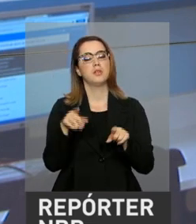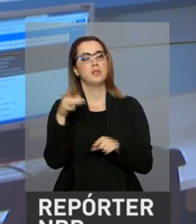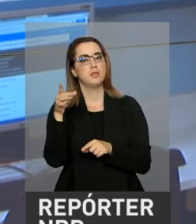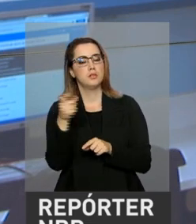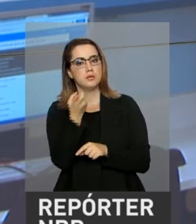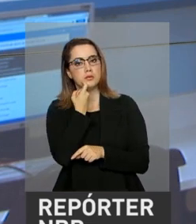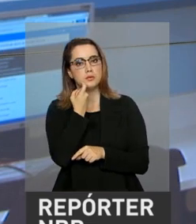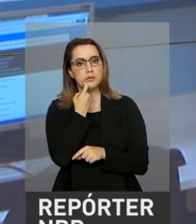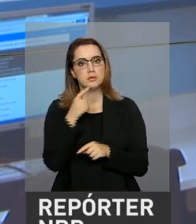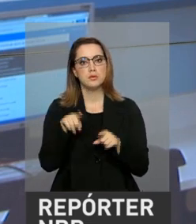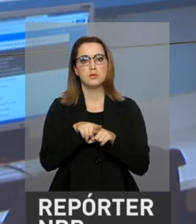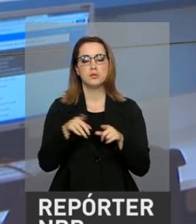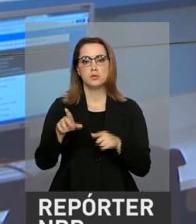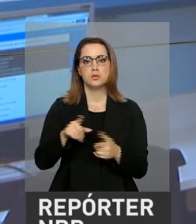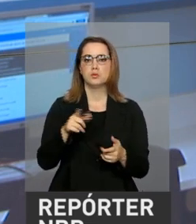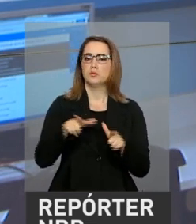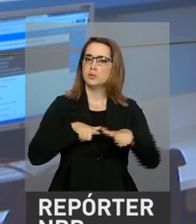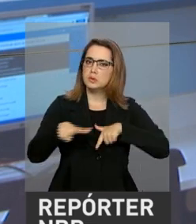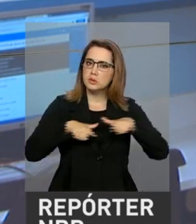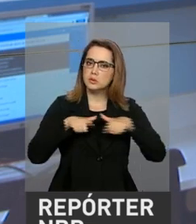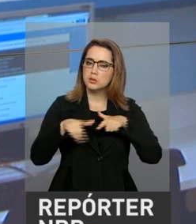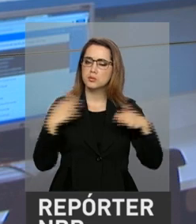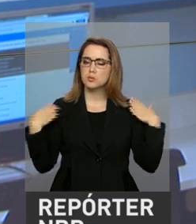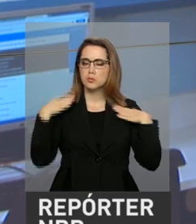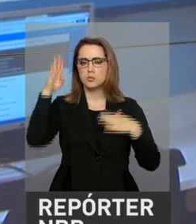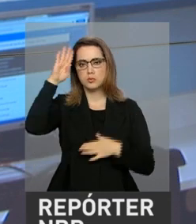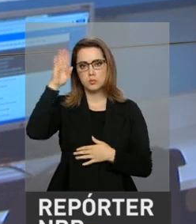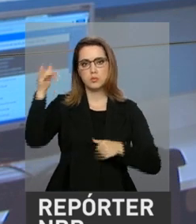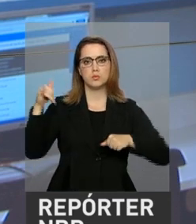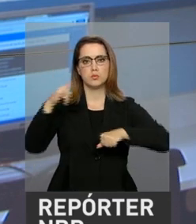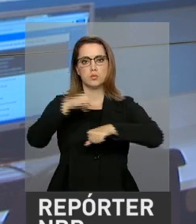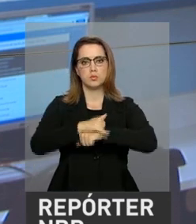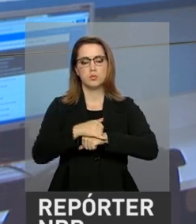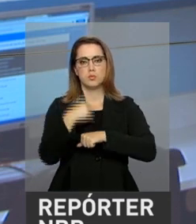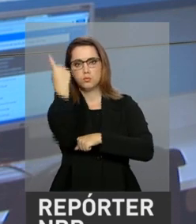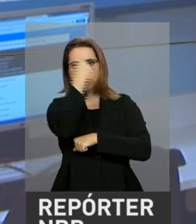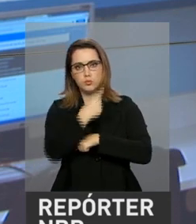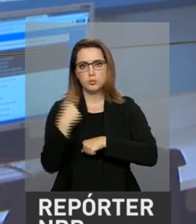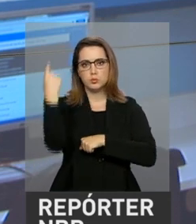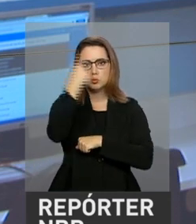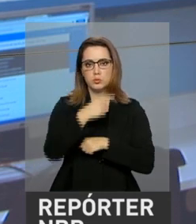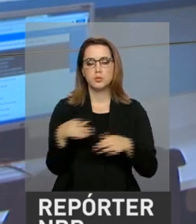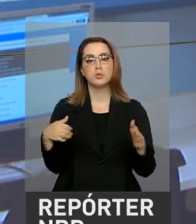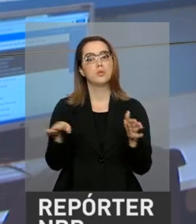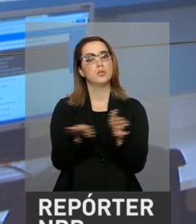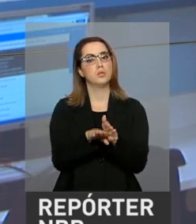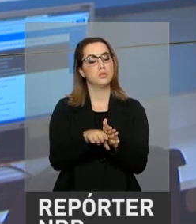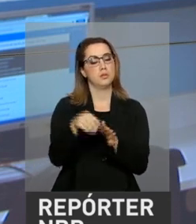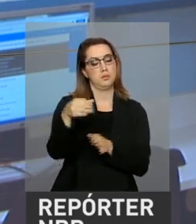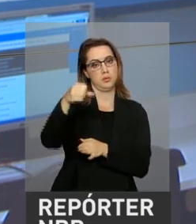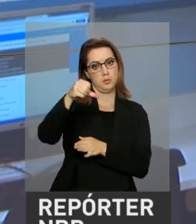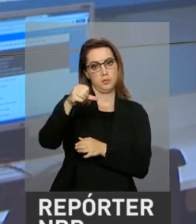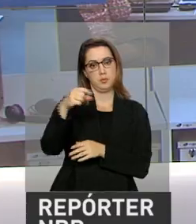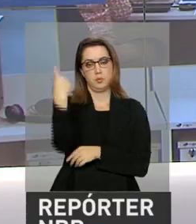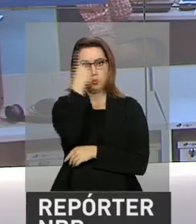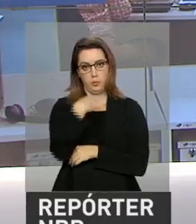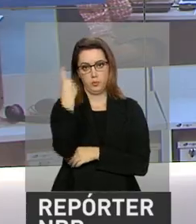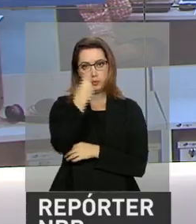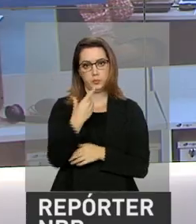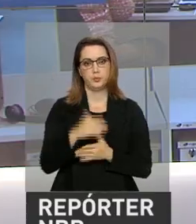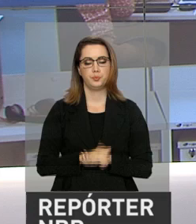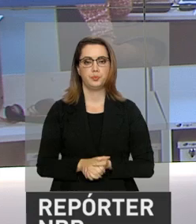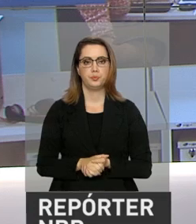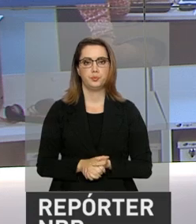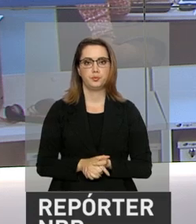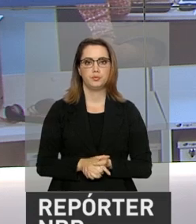Aérea Brasileira vão operar 24 horas com capacidade para receber até nove chefes de estado por hora e a